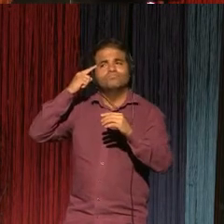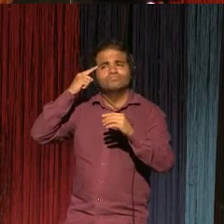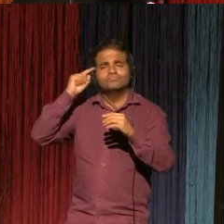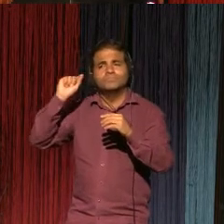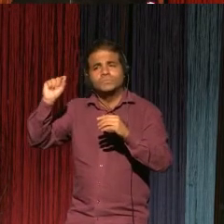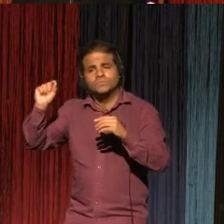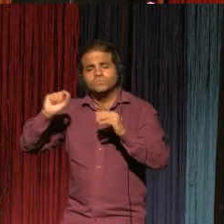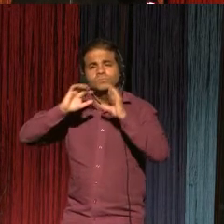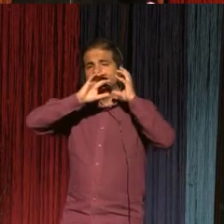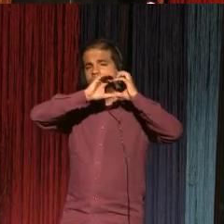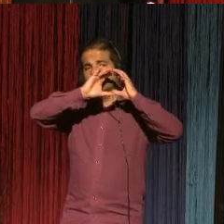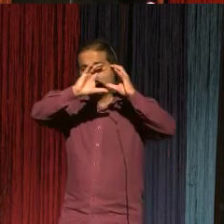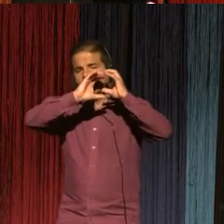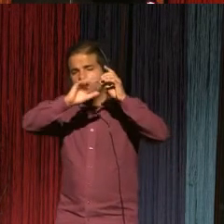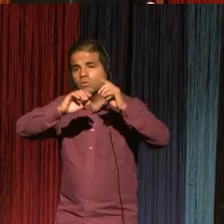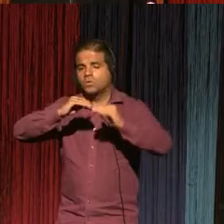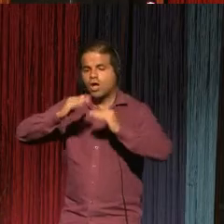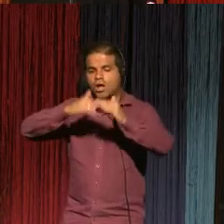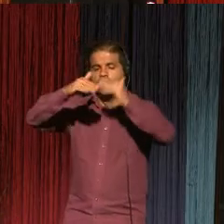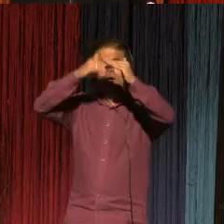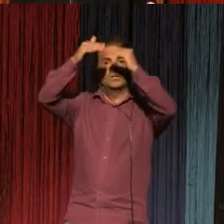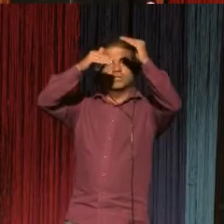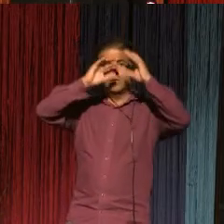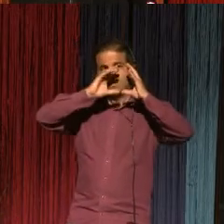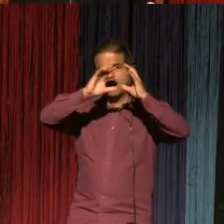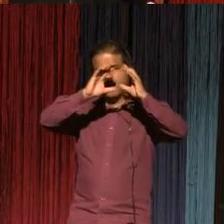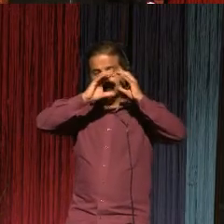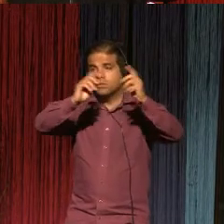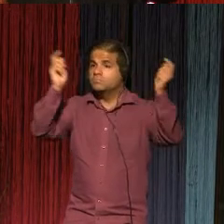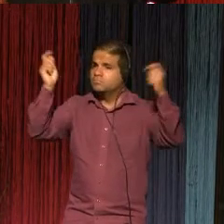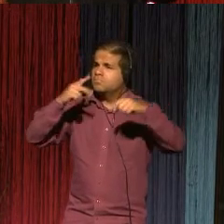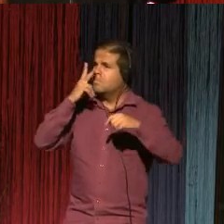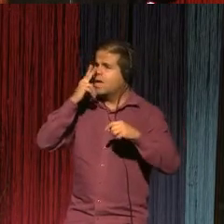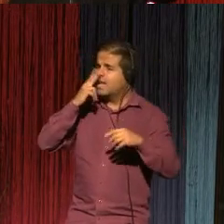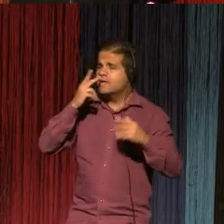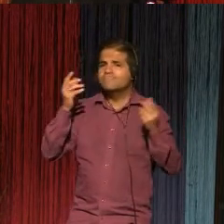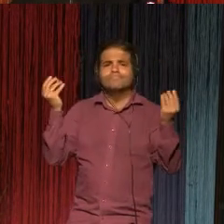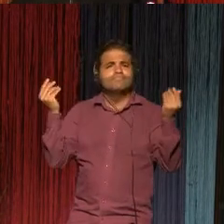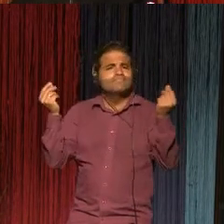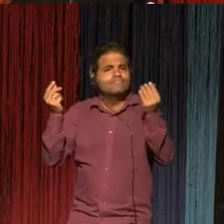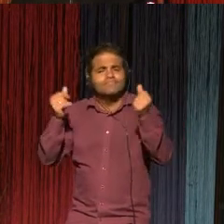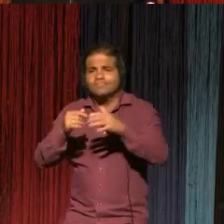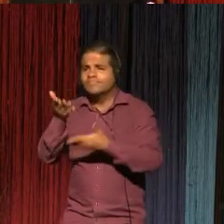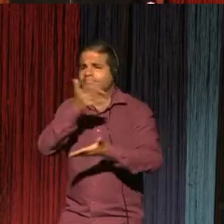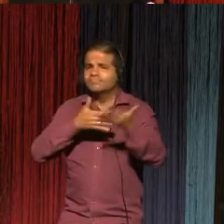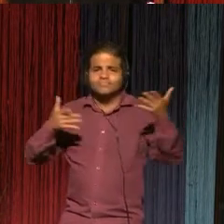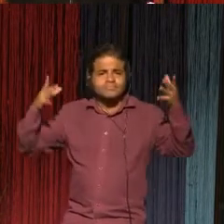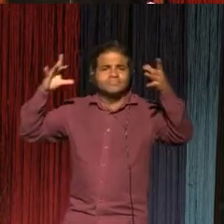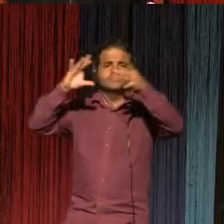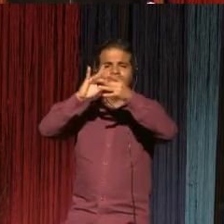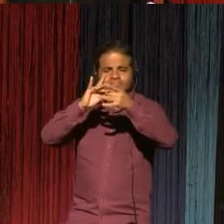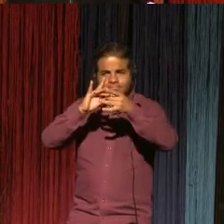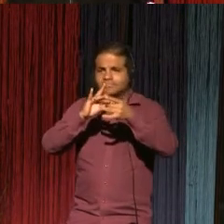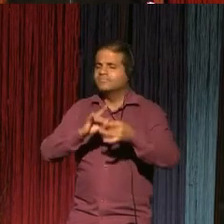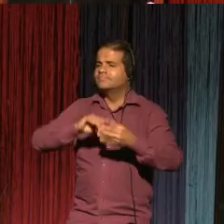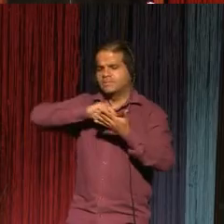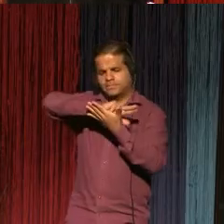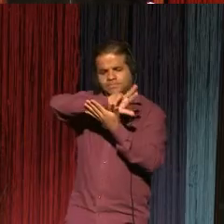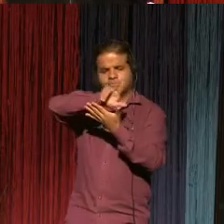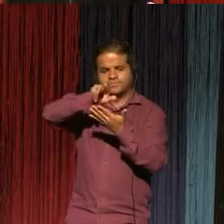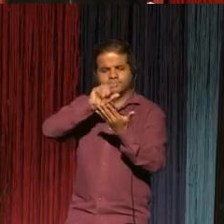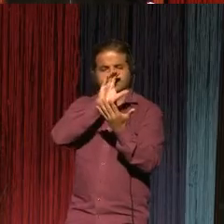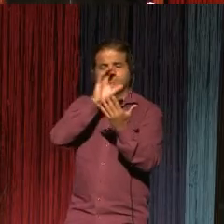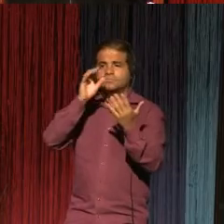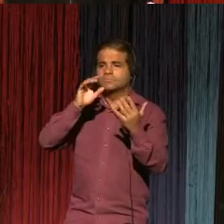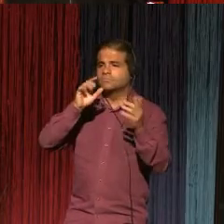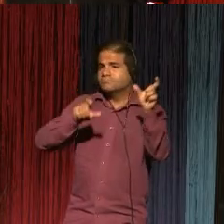cognitivas sequenciais. O desenvolvimento motor e cognitivo parecem estar entrelaçados. As várias partes